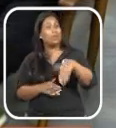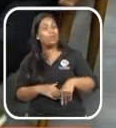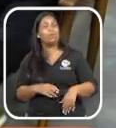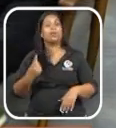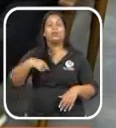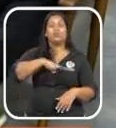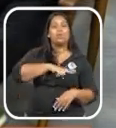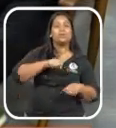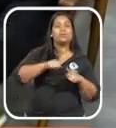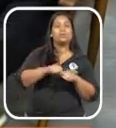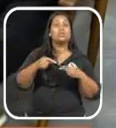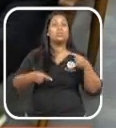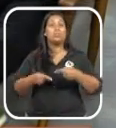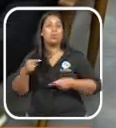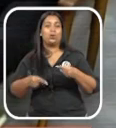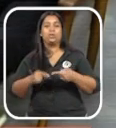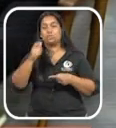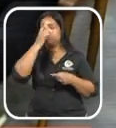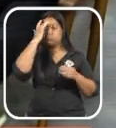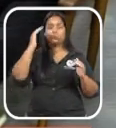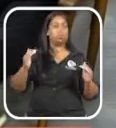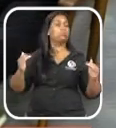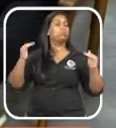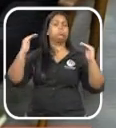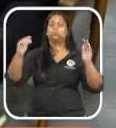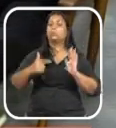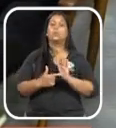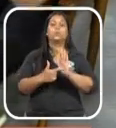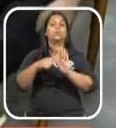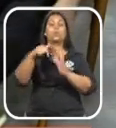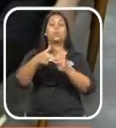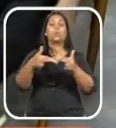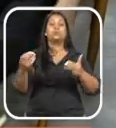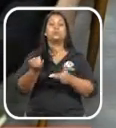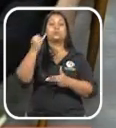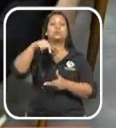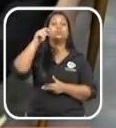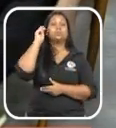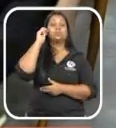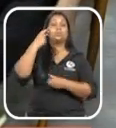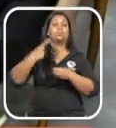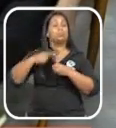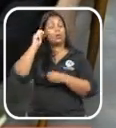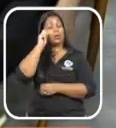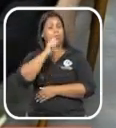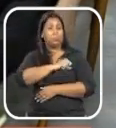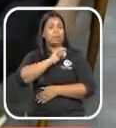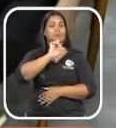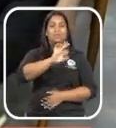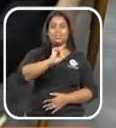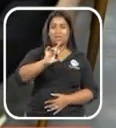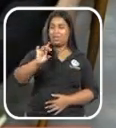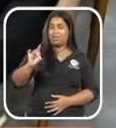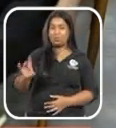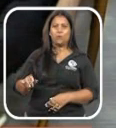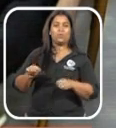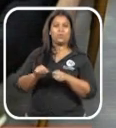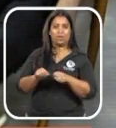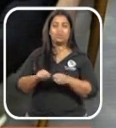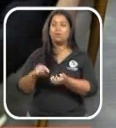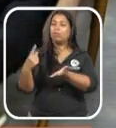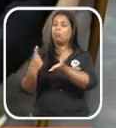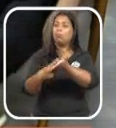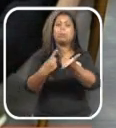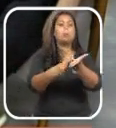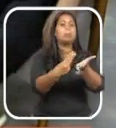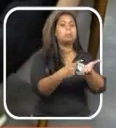sinais importantes para a cidade. Se cada um aqui for para fazer um acordo para você indicar para a entidade que você é ligado, outro para